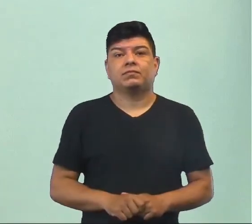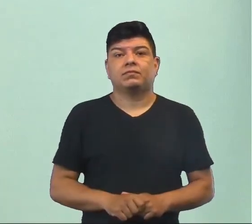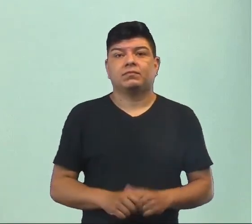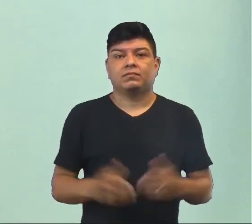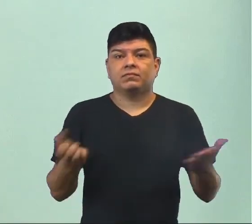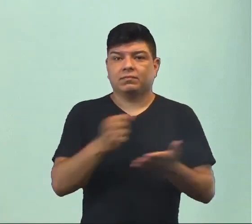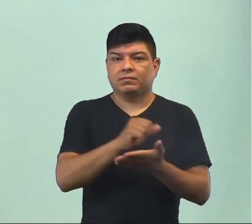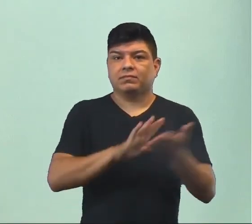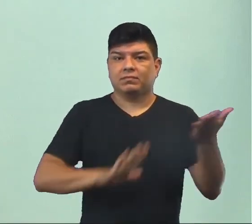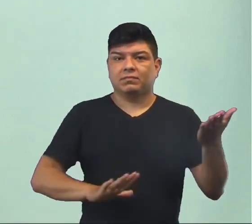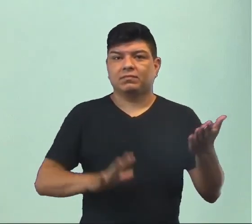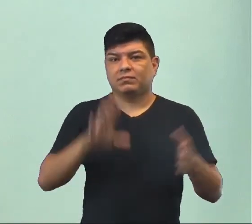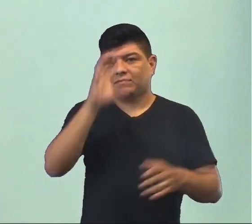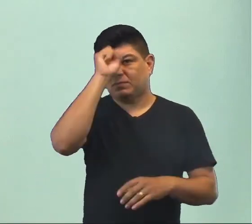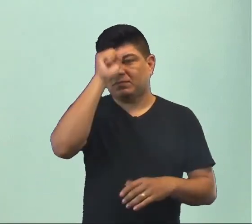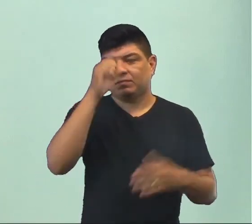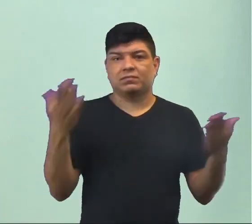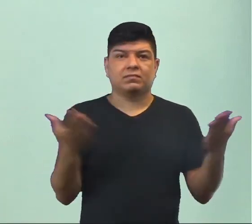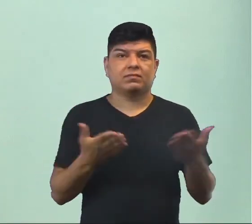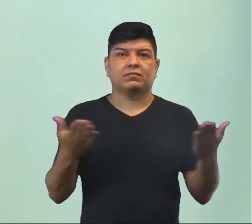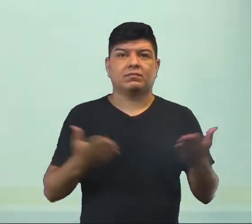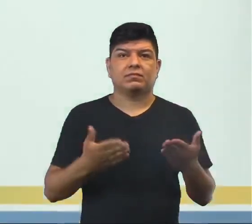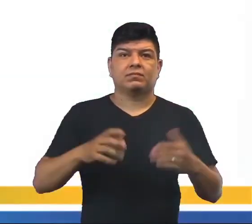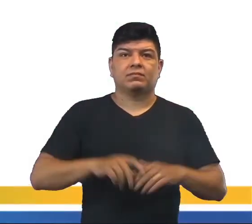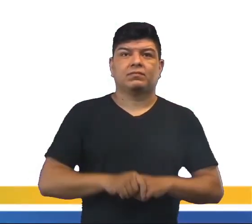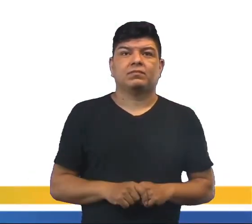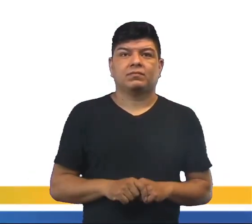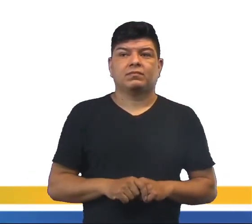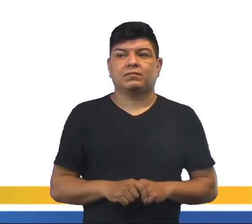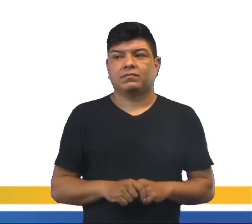Vamos exercitar o que a gente aprendeu hoje.